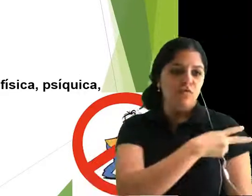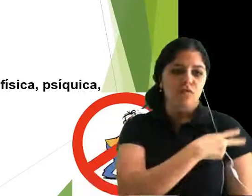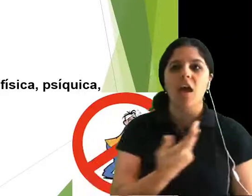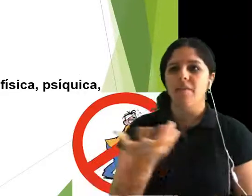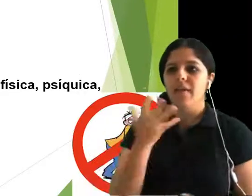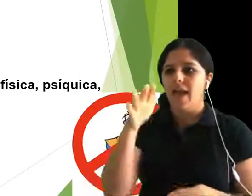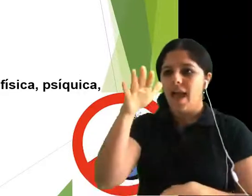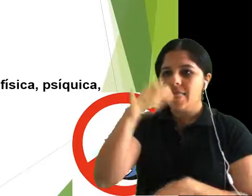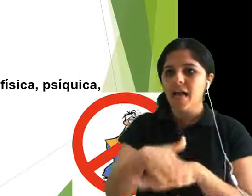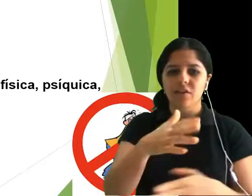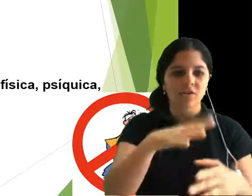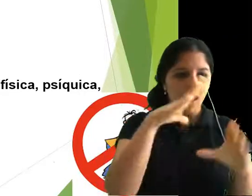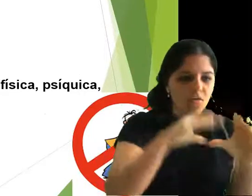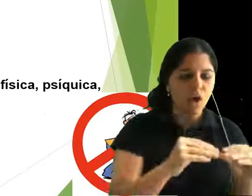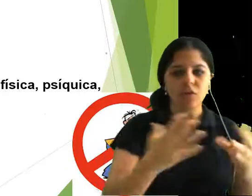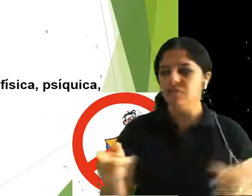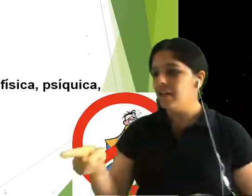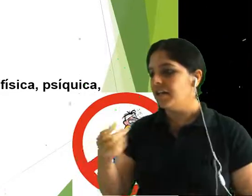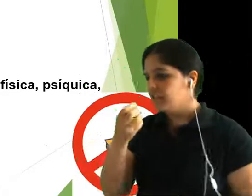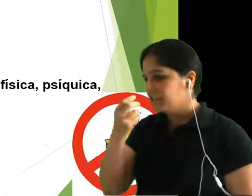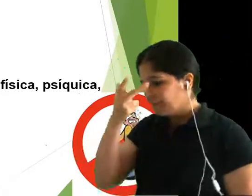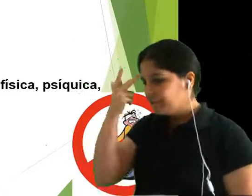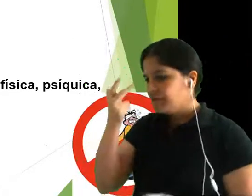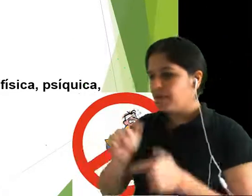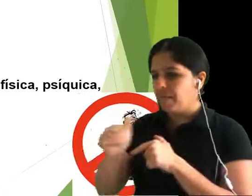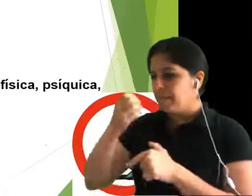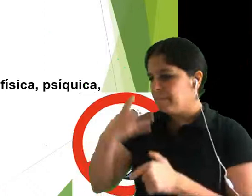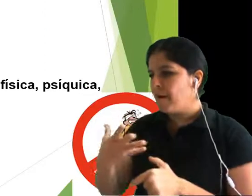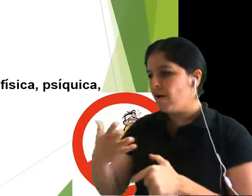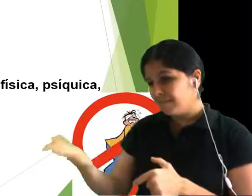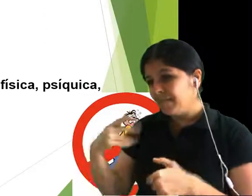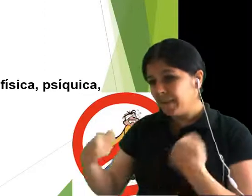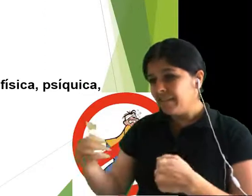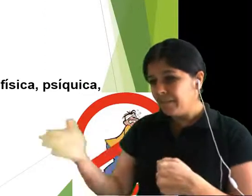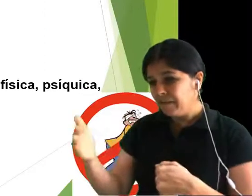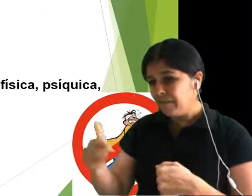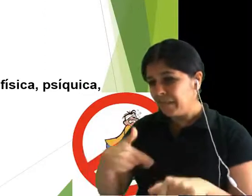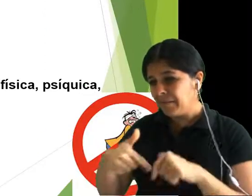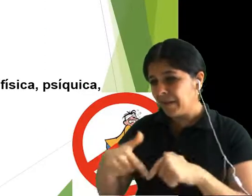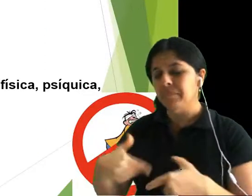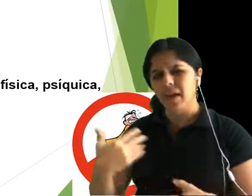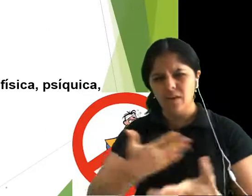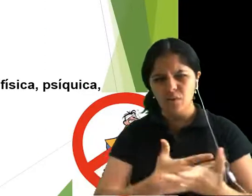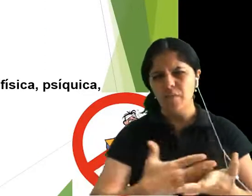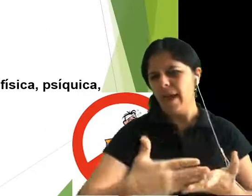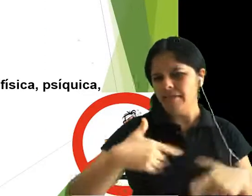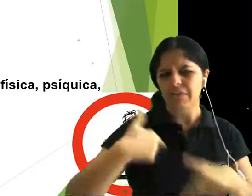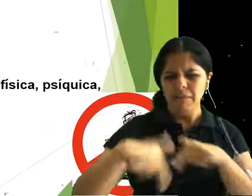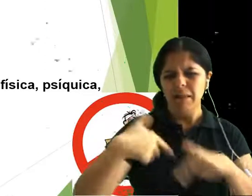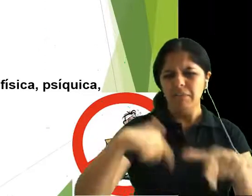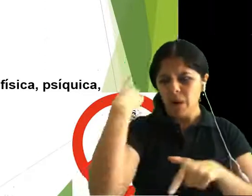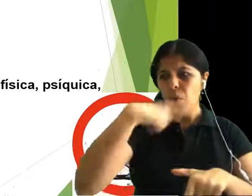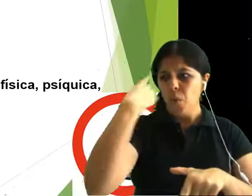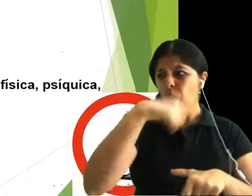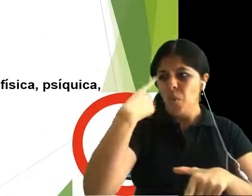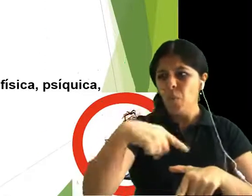alguém no segundo, de alguém no terceiro, aquele trabalhador é bom, coisa está precisando de dinheiro e vai, começa. Aí vai emendando, gente, trabalho atrás